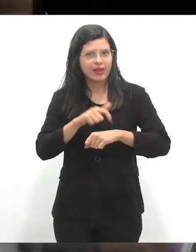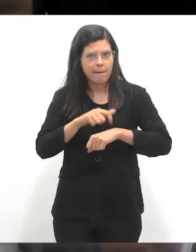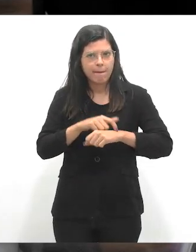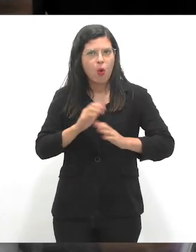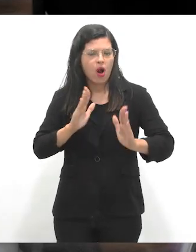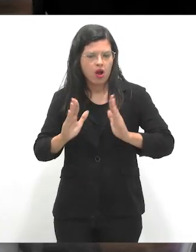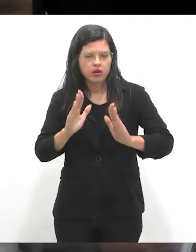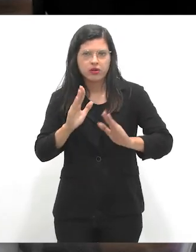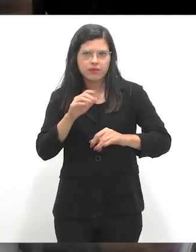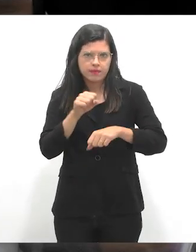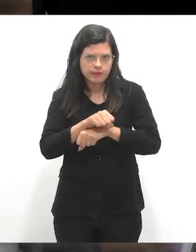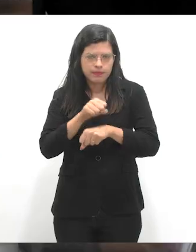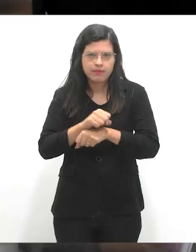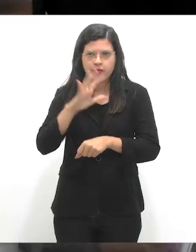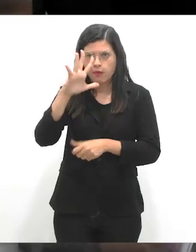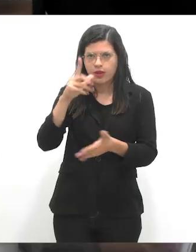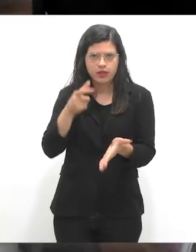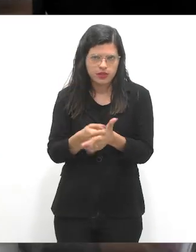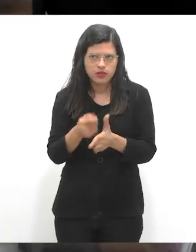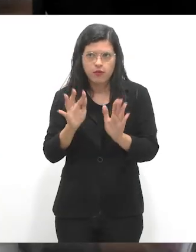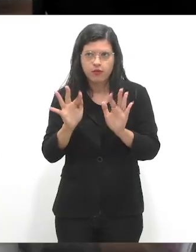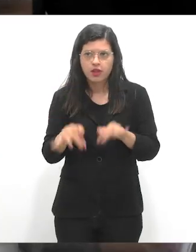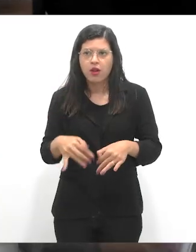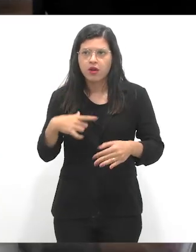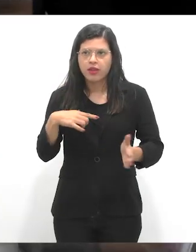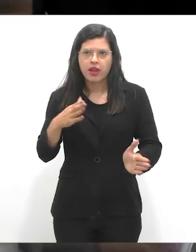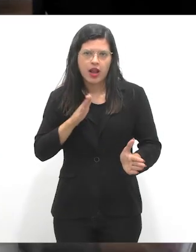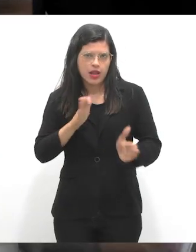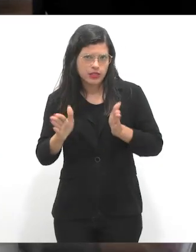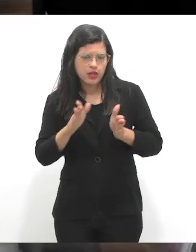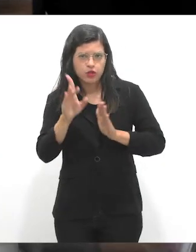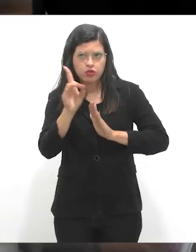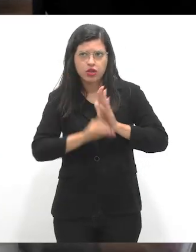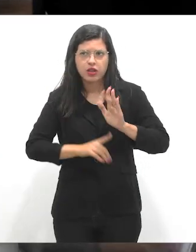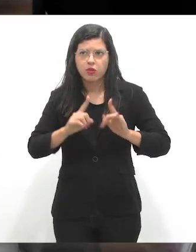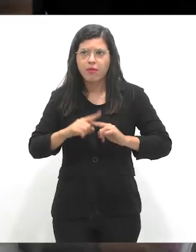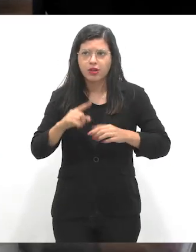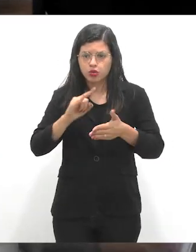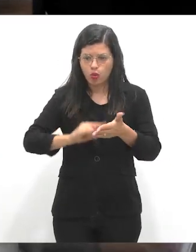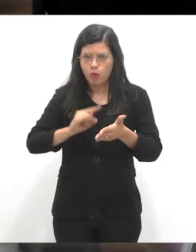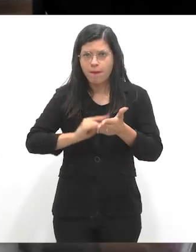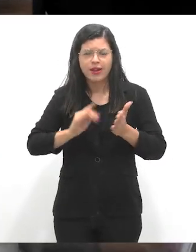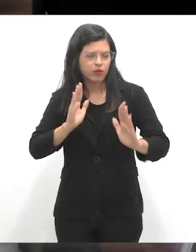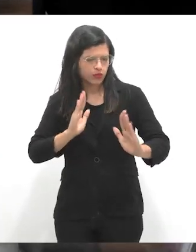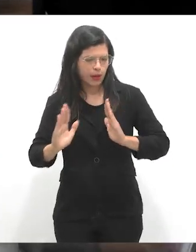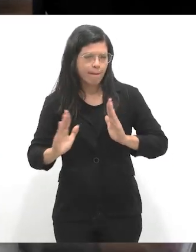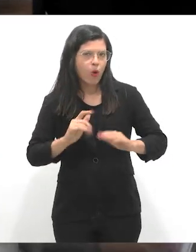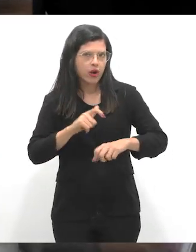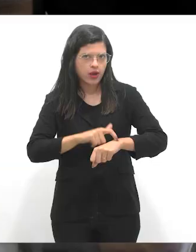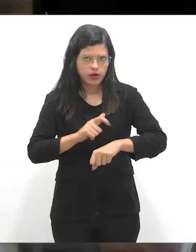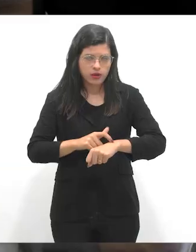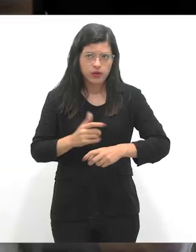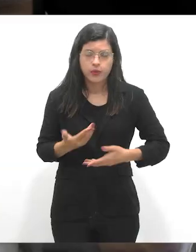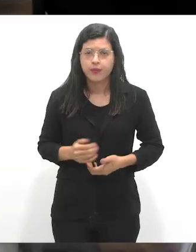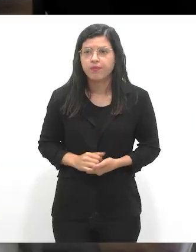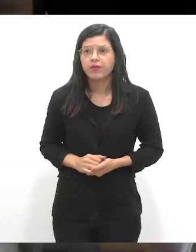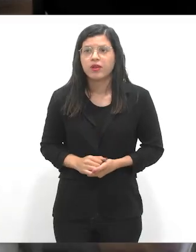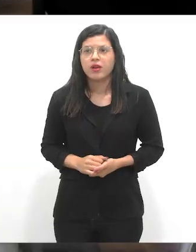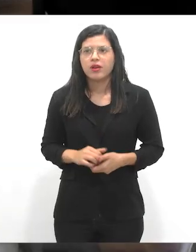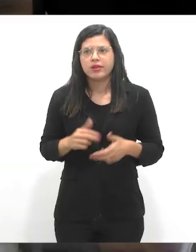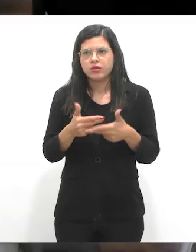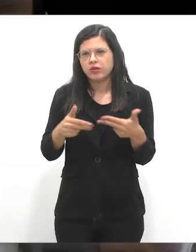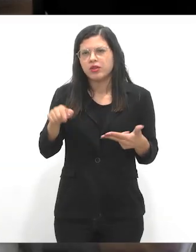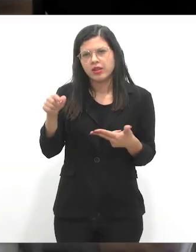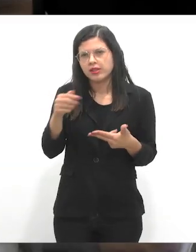documento provisório, aguardando a sua decisão final. Tendo acesso a todos os direitos, mas com um documento provisório ainda assim. Então,